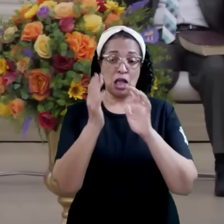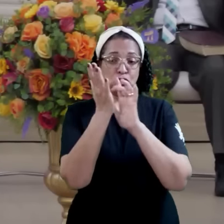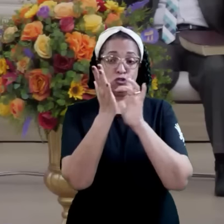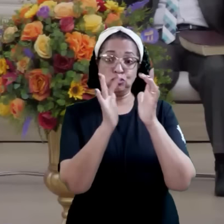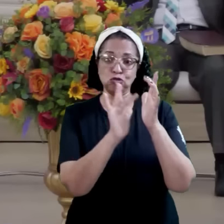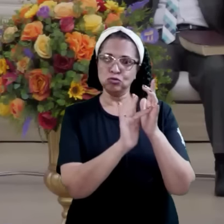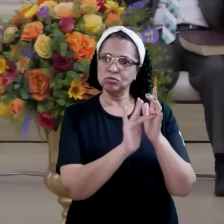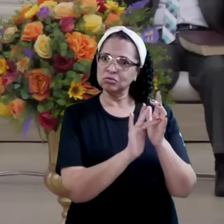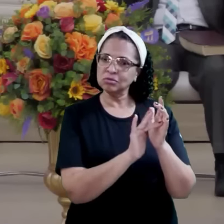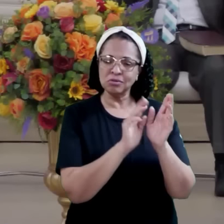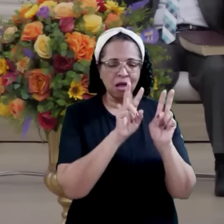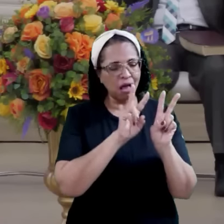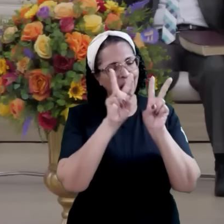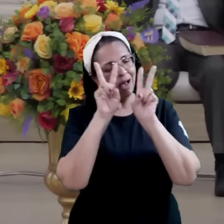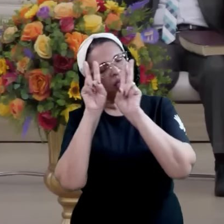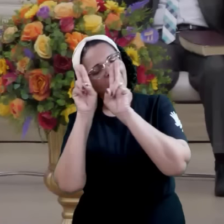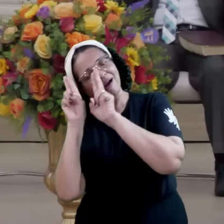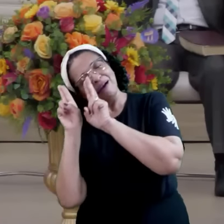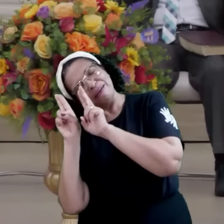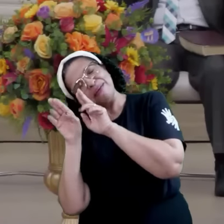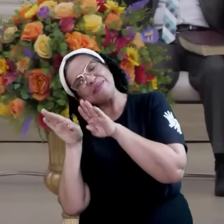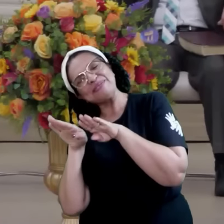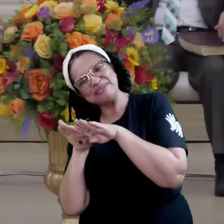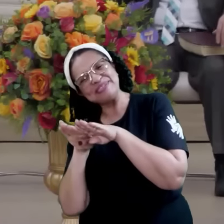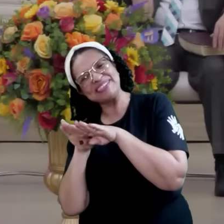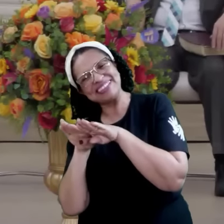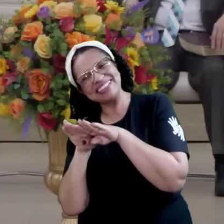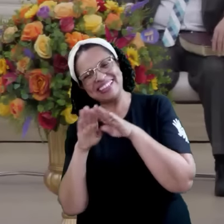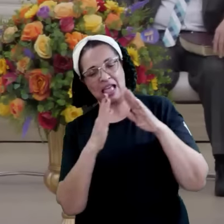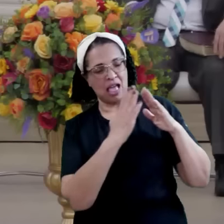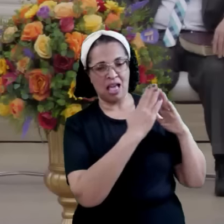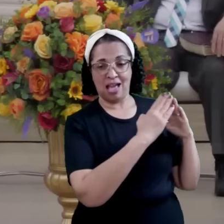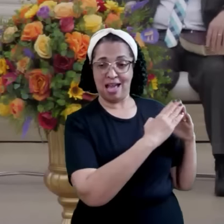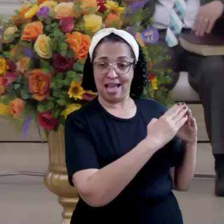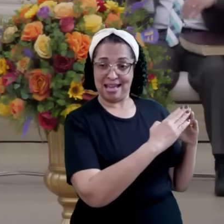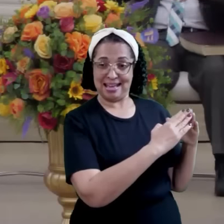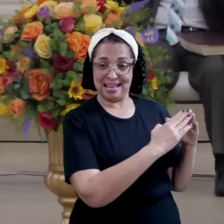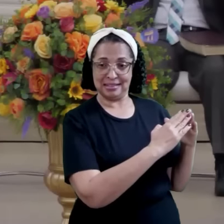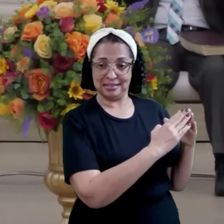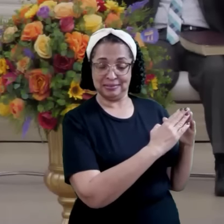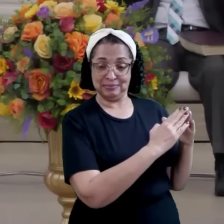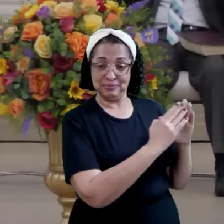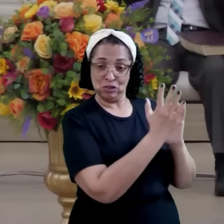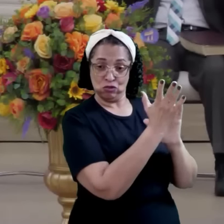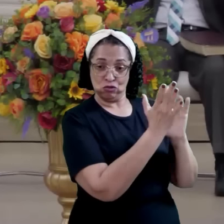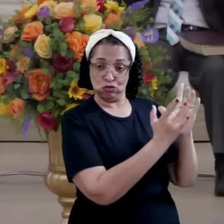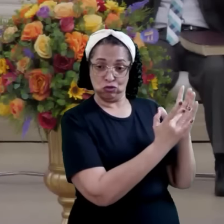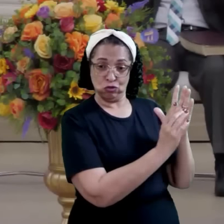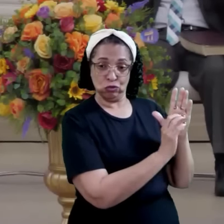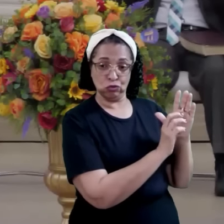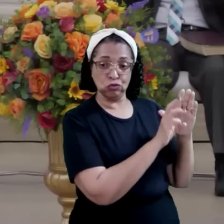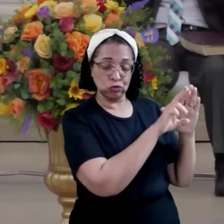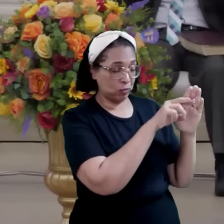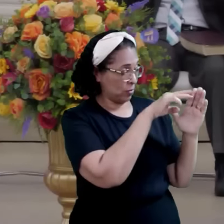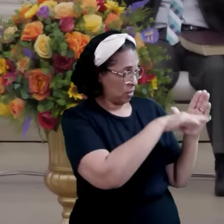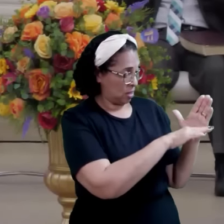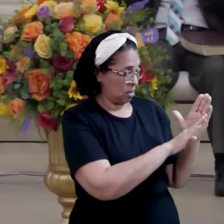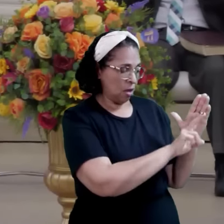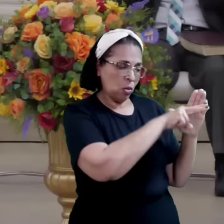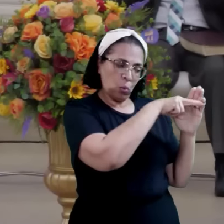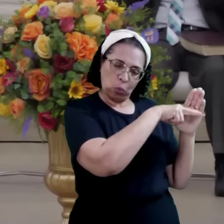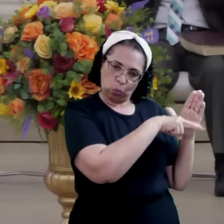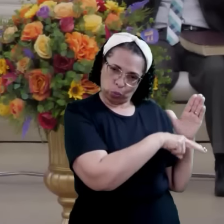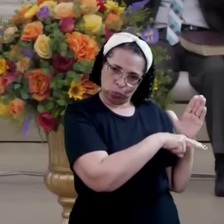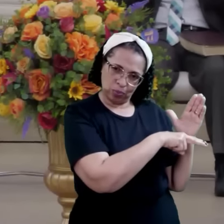embora aí Marcos disse então deixa comigo que agora eu vou narrar como é que foi a saída por isso que começa lá em verso 46